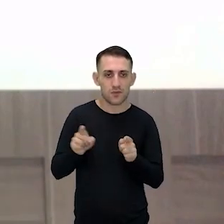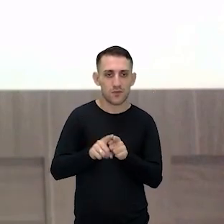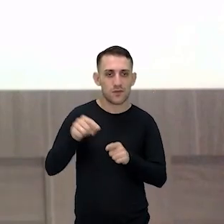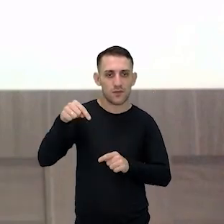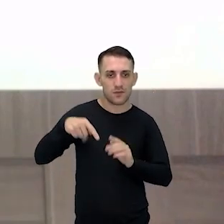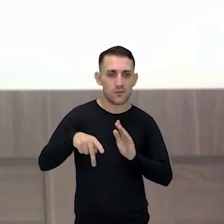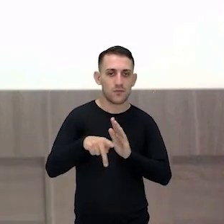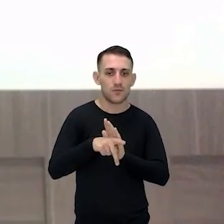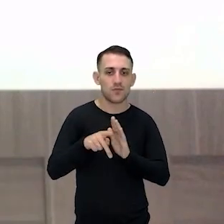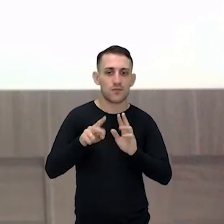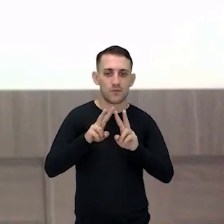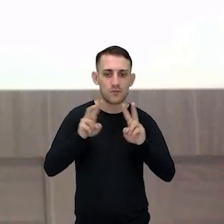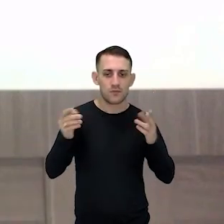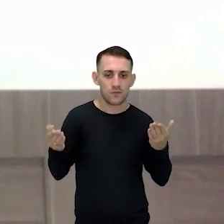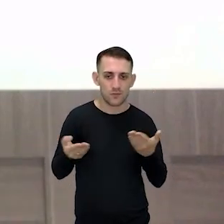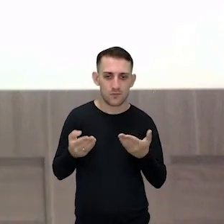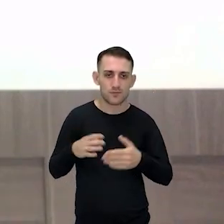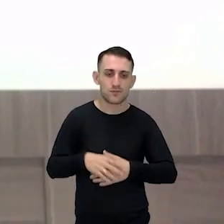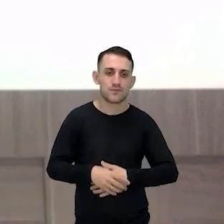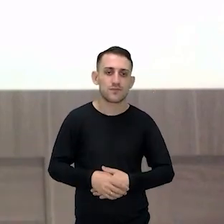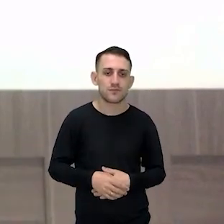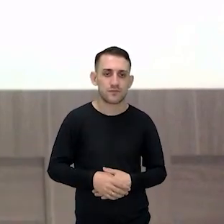nossa pauta de hoje. É com você, Rodrigo.